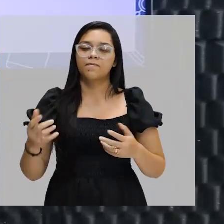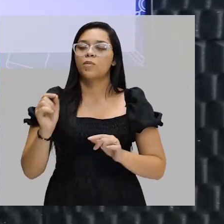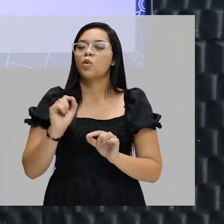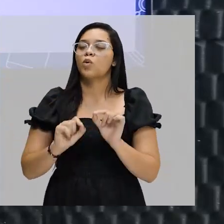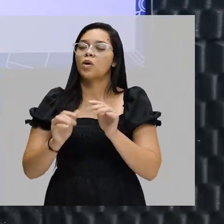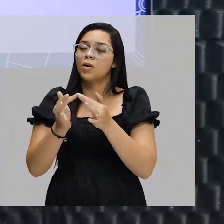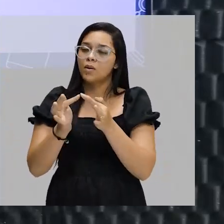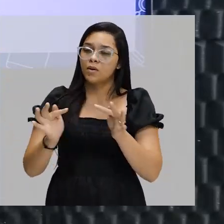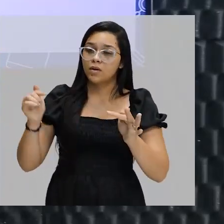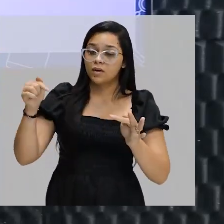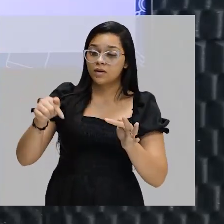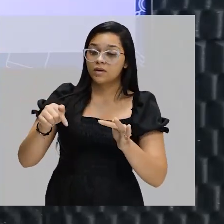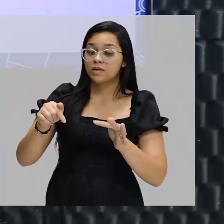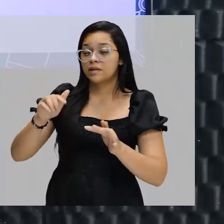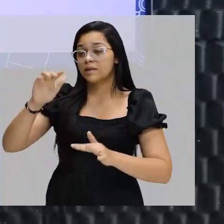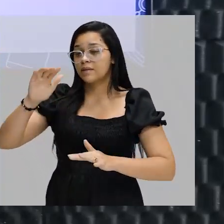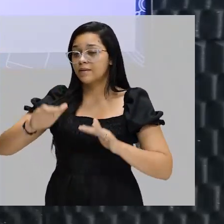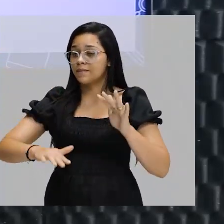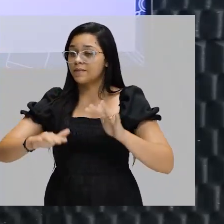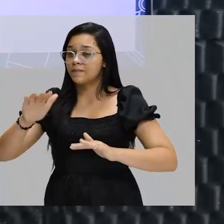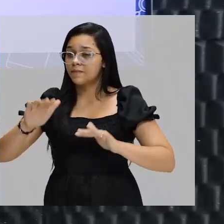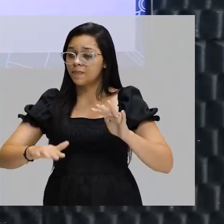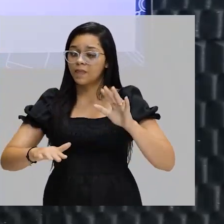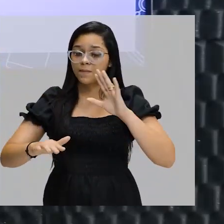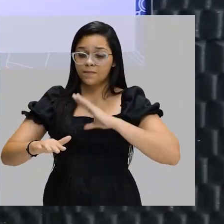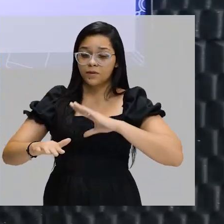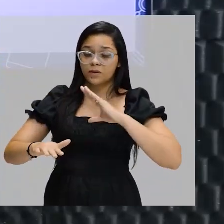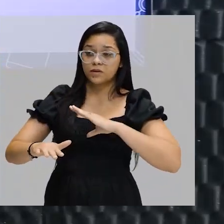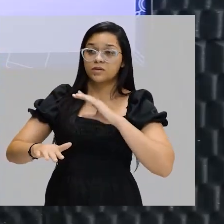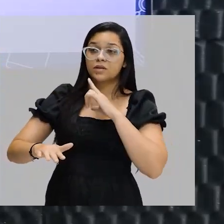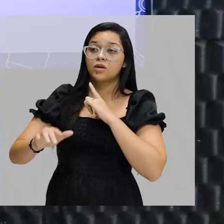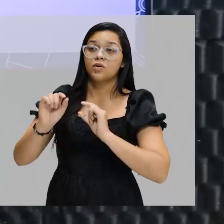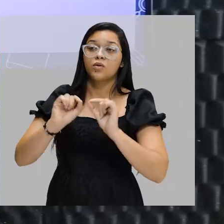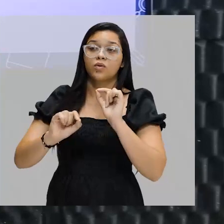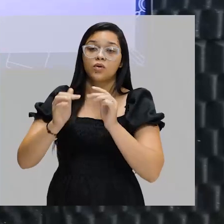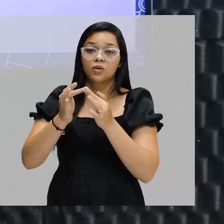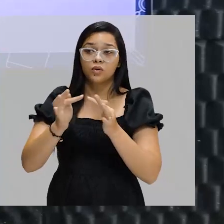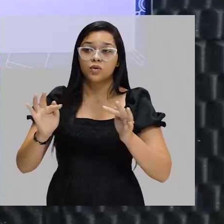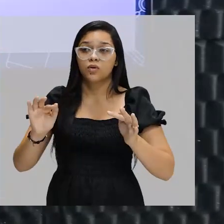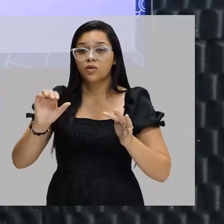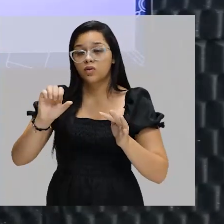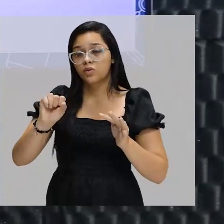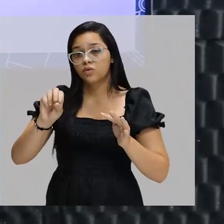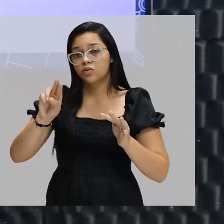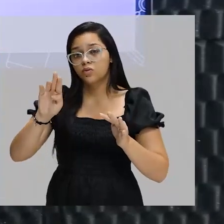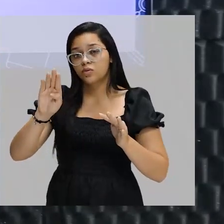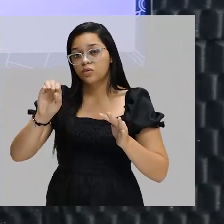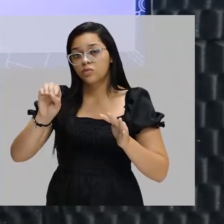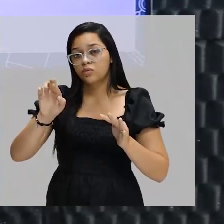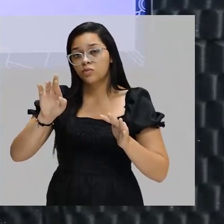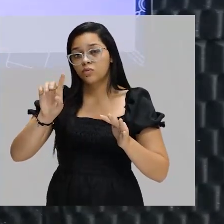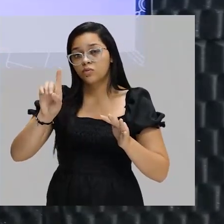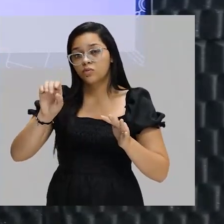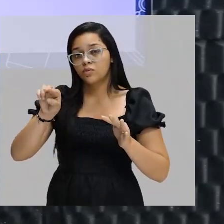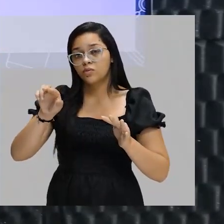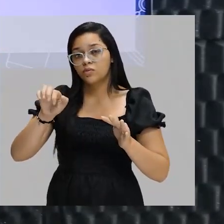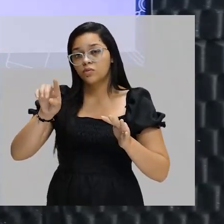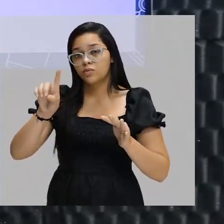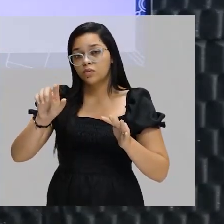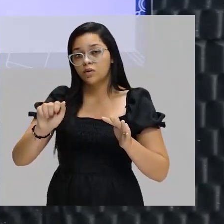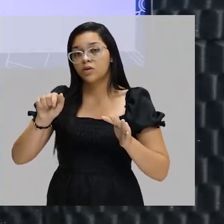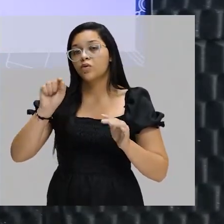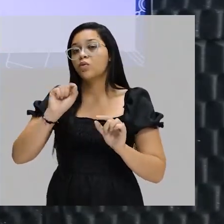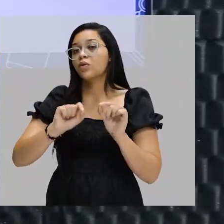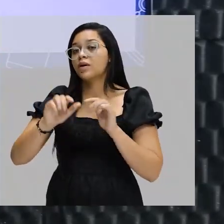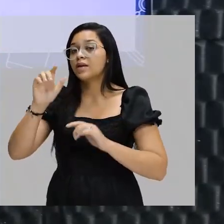de oração dependente. Em português, nós temos o termo de oração subordinada, tá? É aquela oração